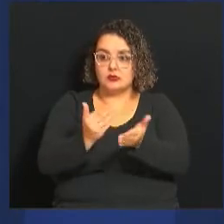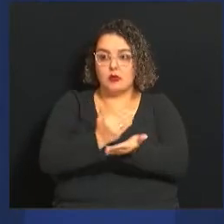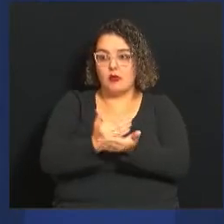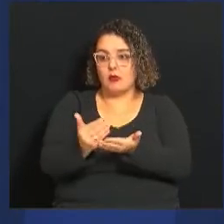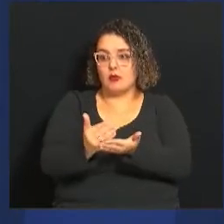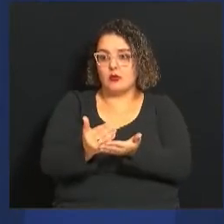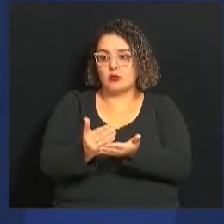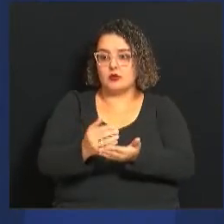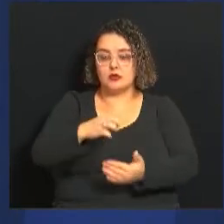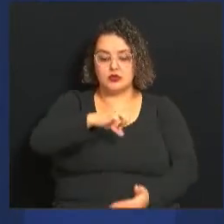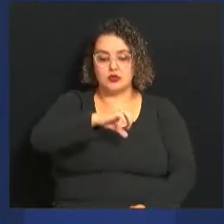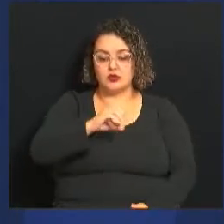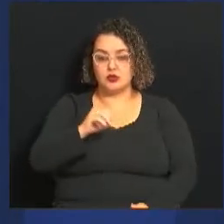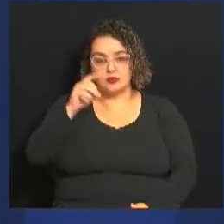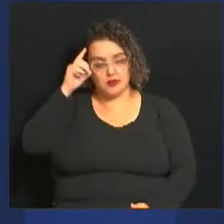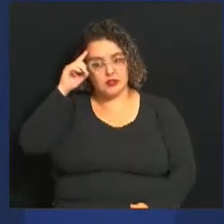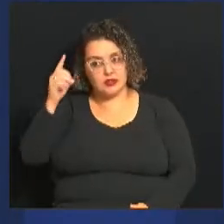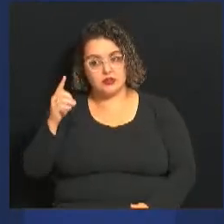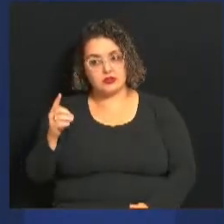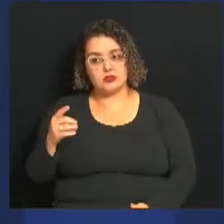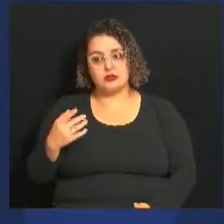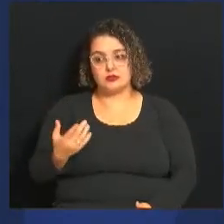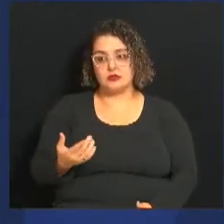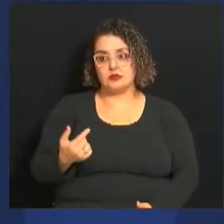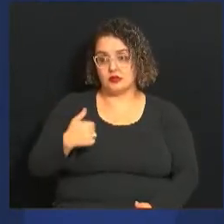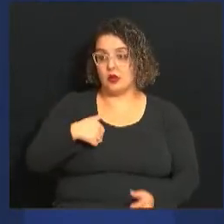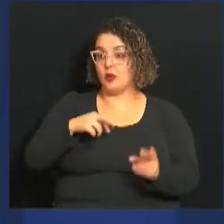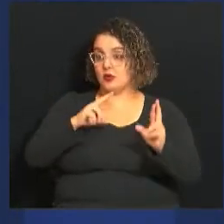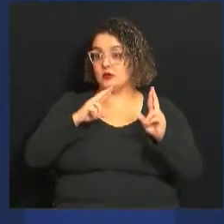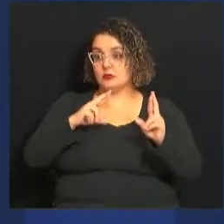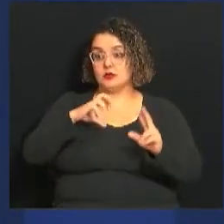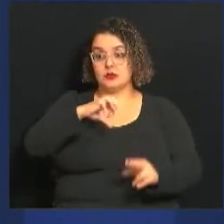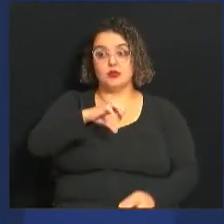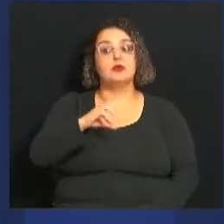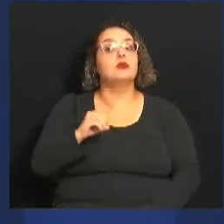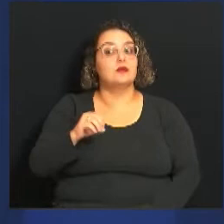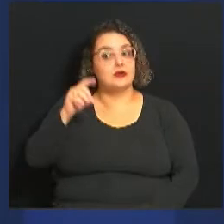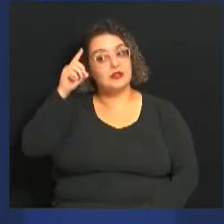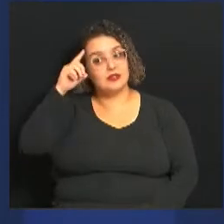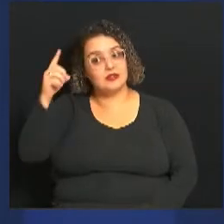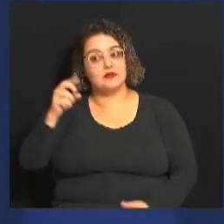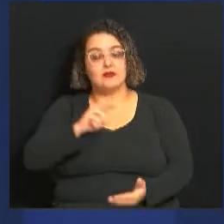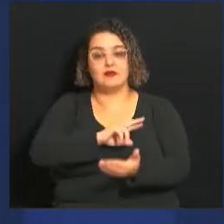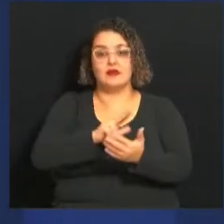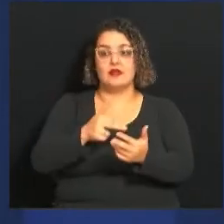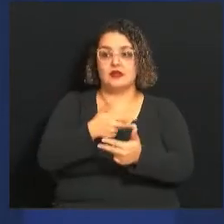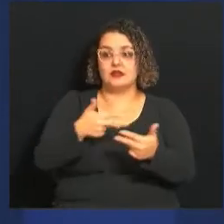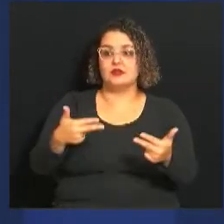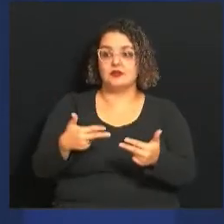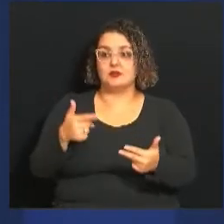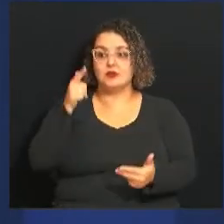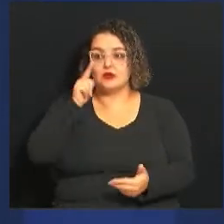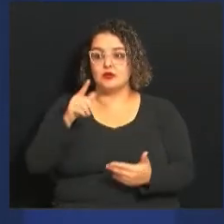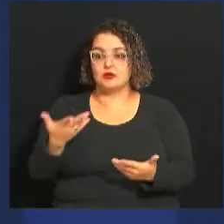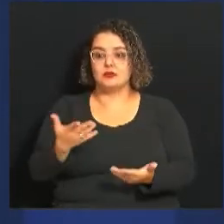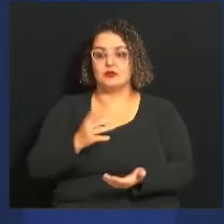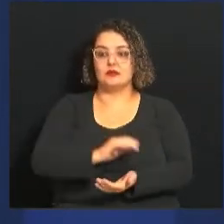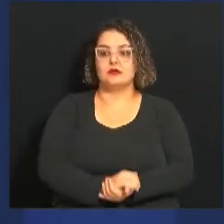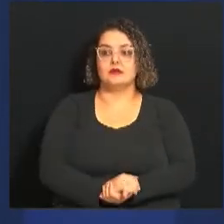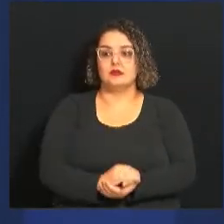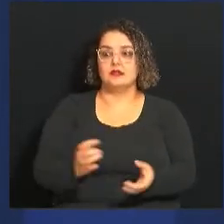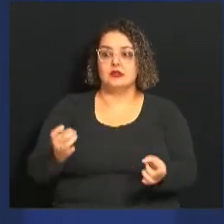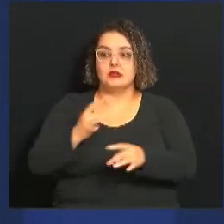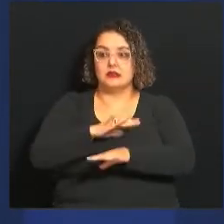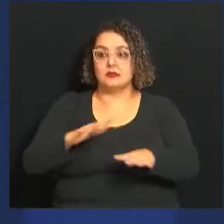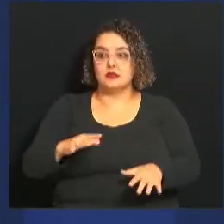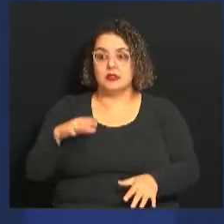torno de 90 dias. E aí eu esperava que fosse 90 dias, porque a gente tem muita coisa para dar conta, né? Então a gente queria terminar logo para poder fazer